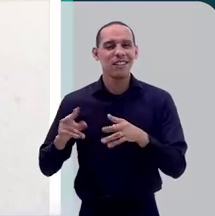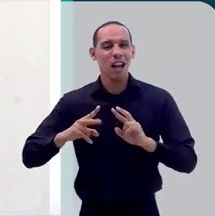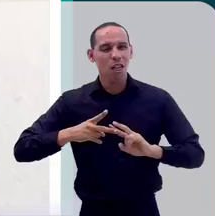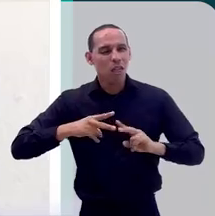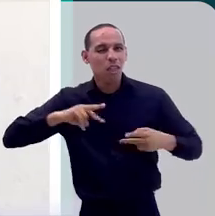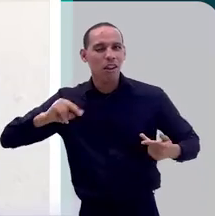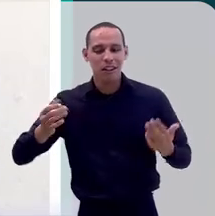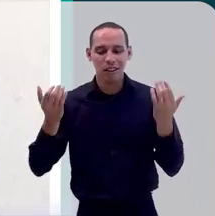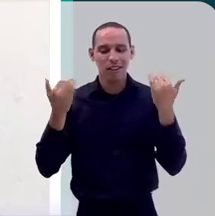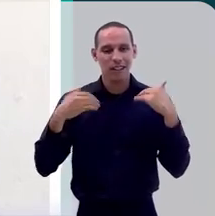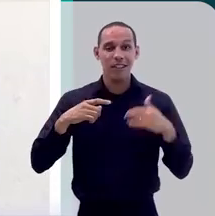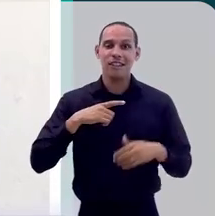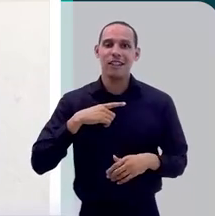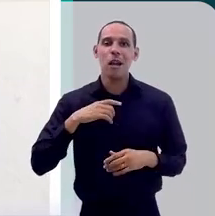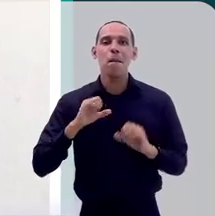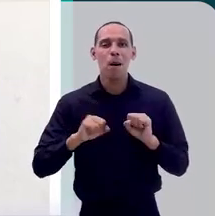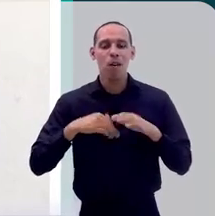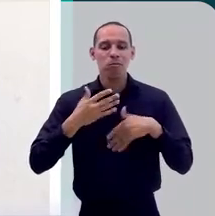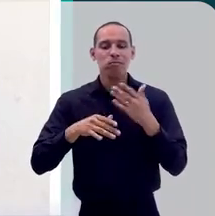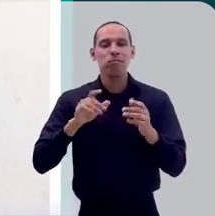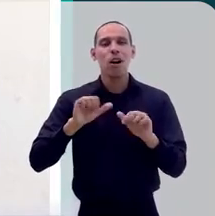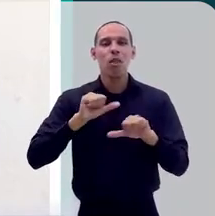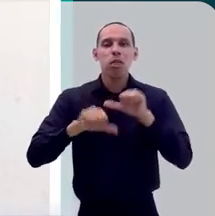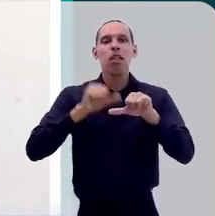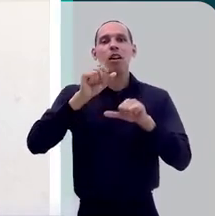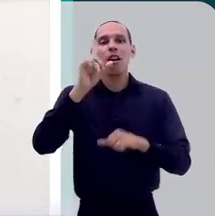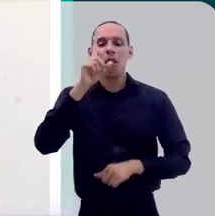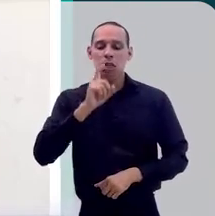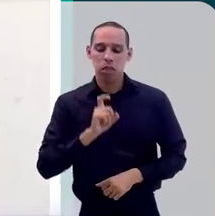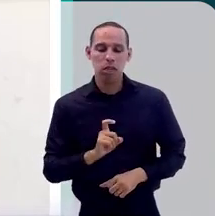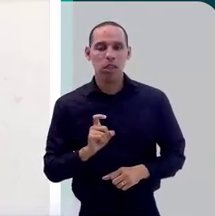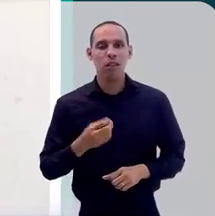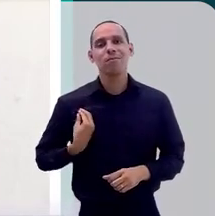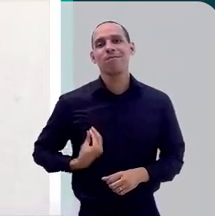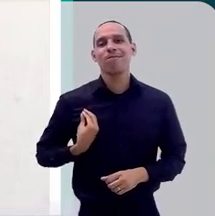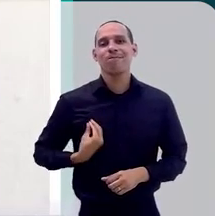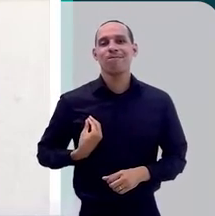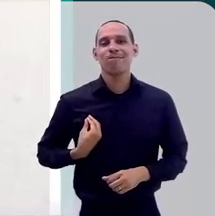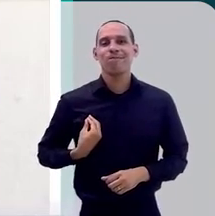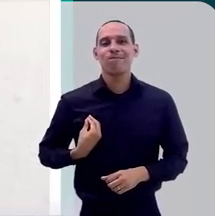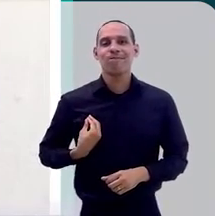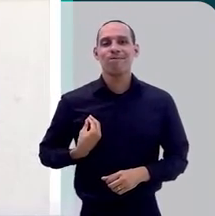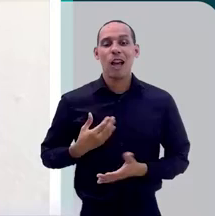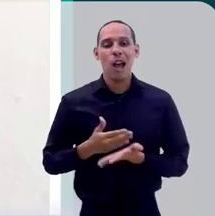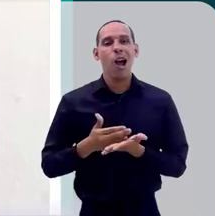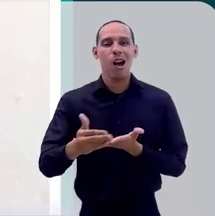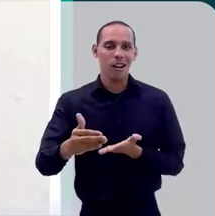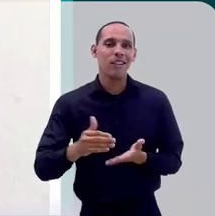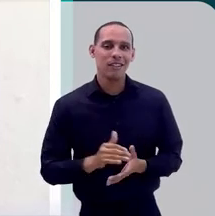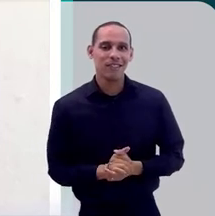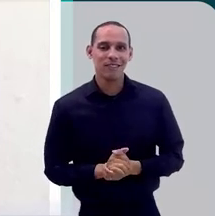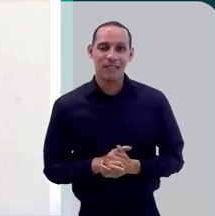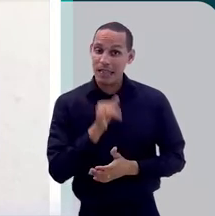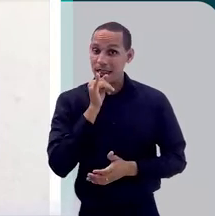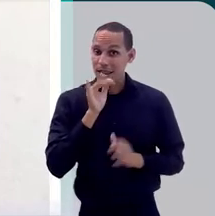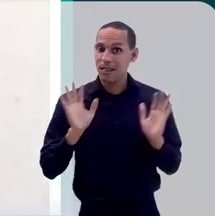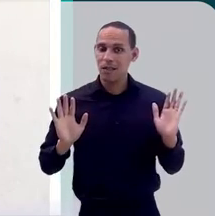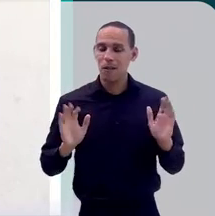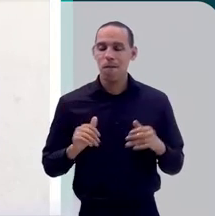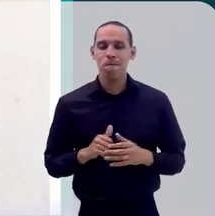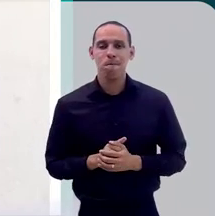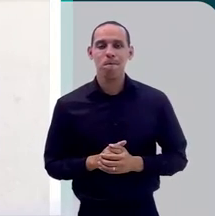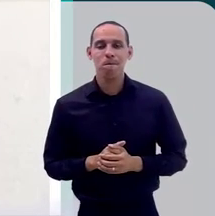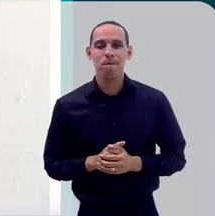lá aquela carga genética para depressão, vai ativar aquela carga genética e a pessoa começa a manifestar a depressão, para